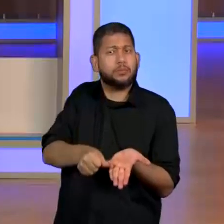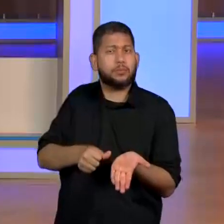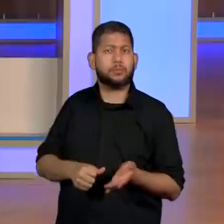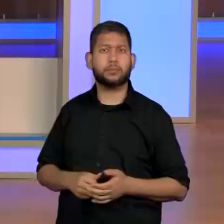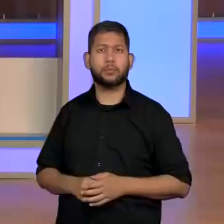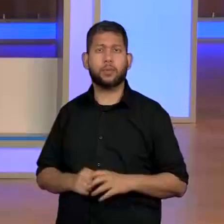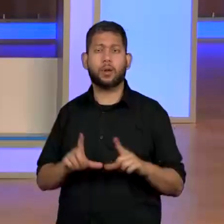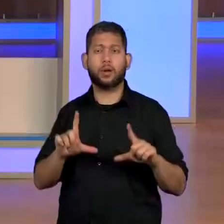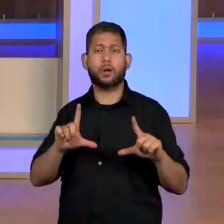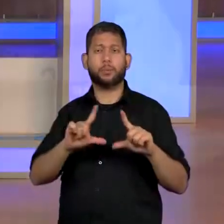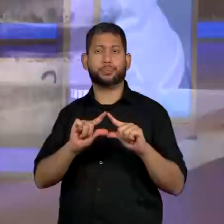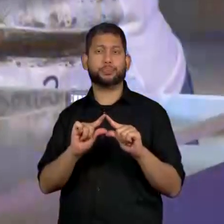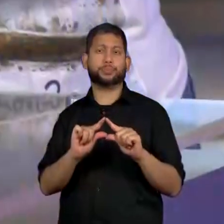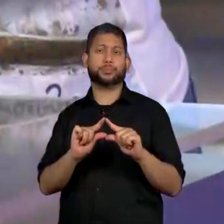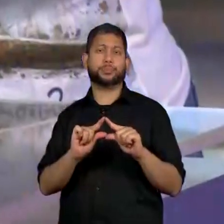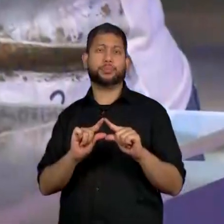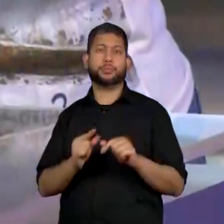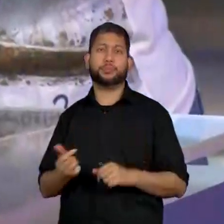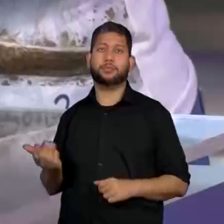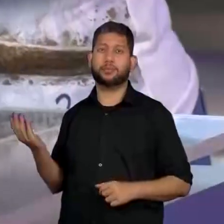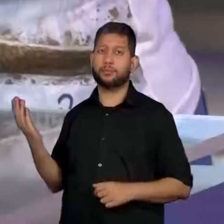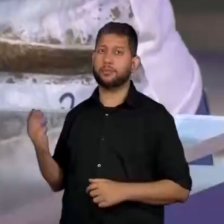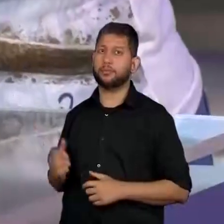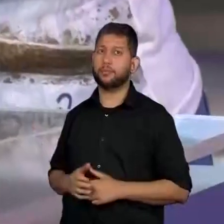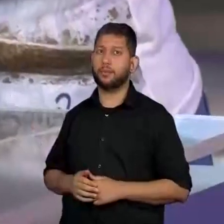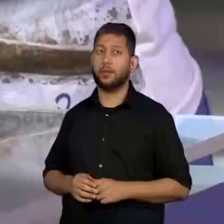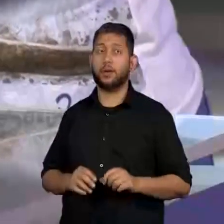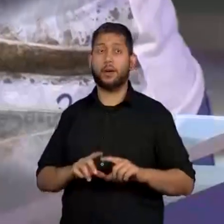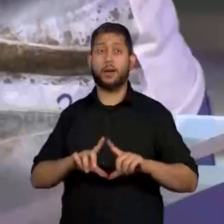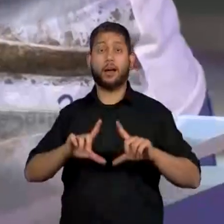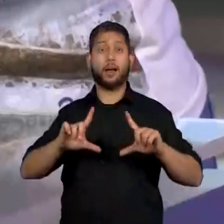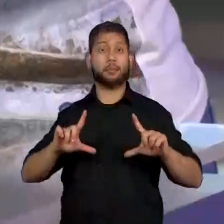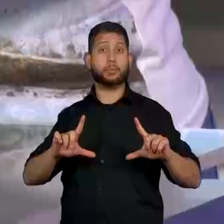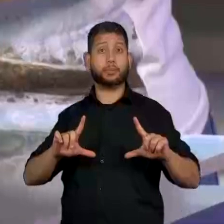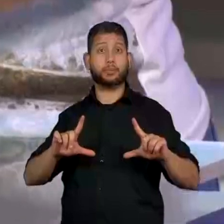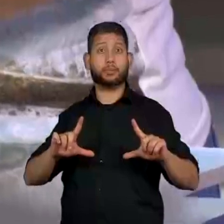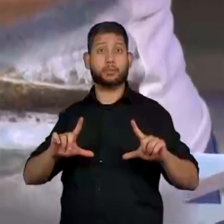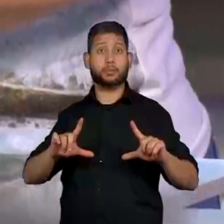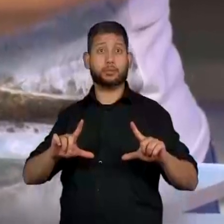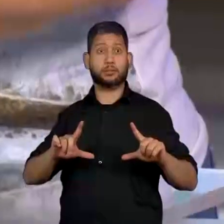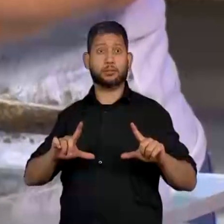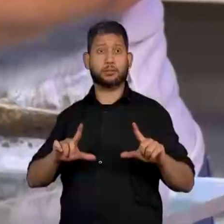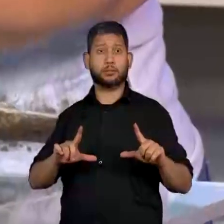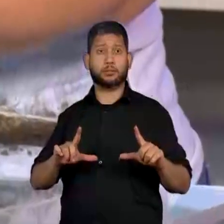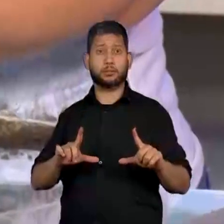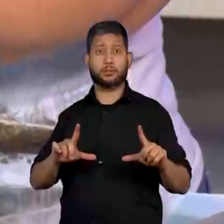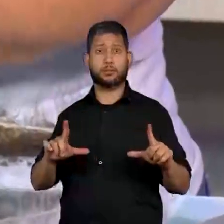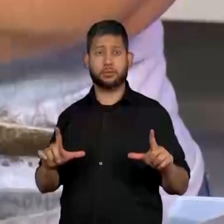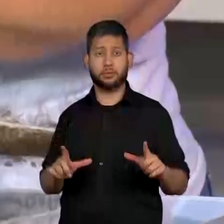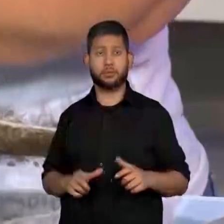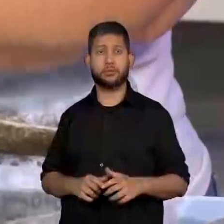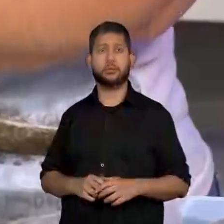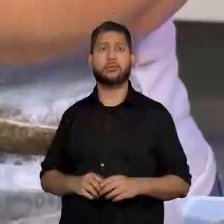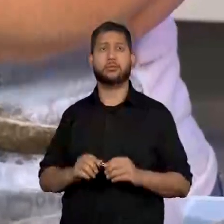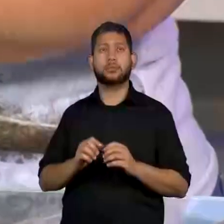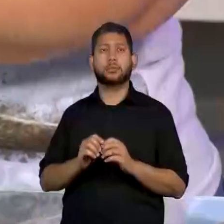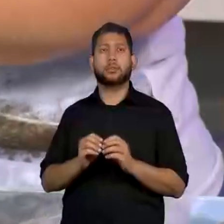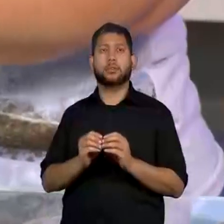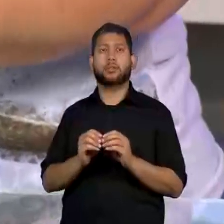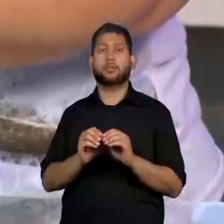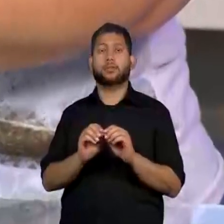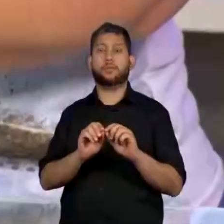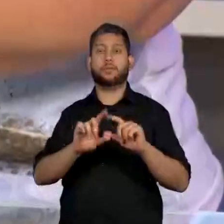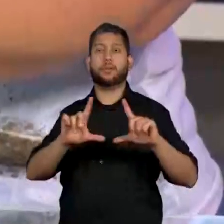agora ficou um triângulo pequenininho muito bem abre até o passo dois lá que ficou triângulo